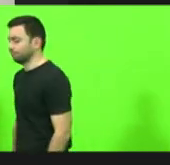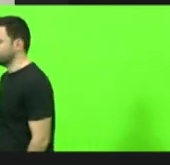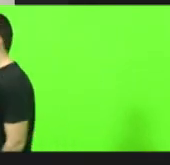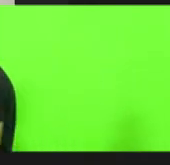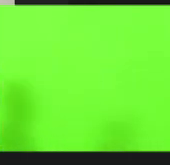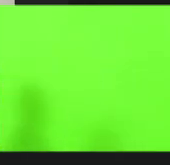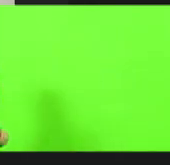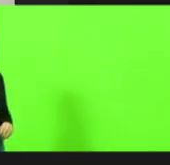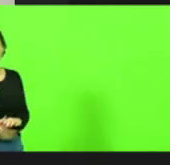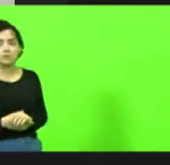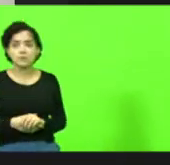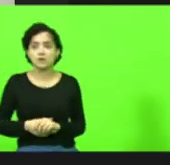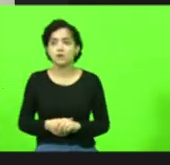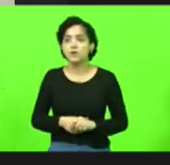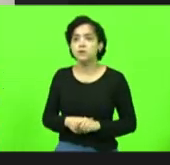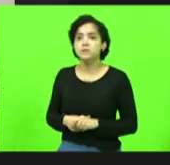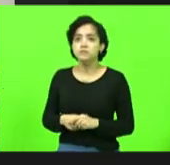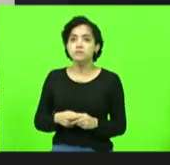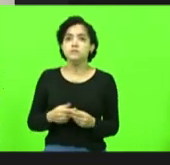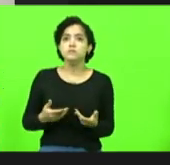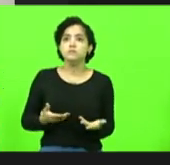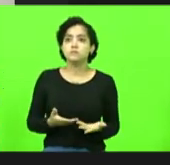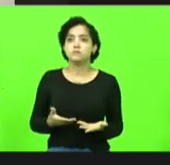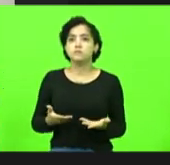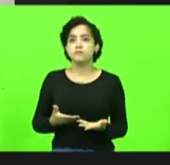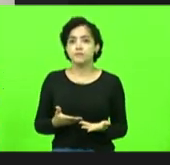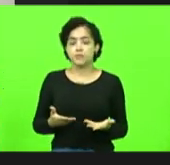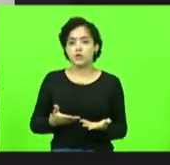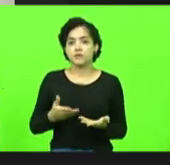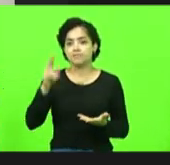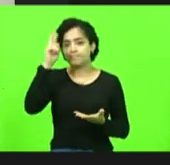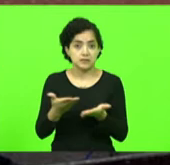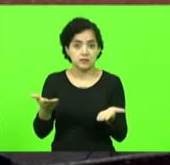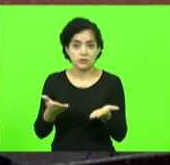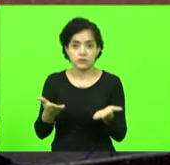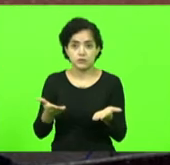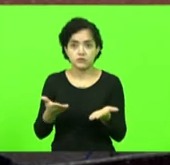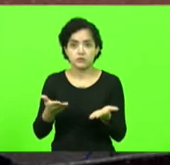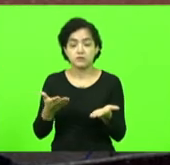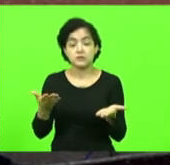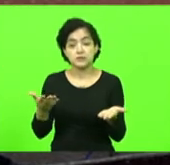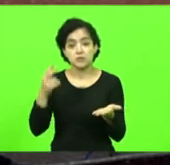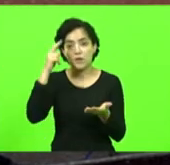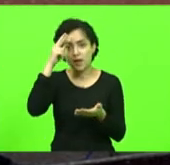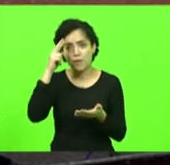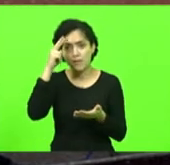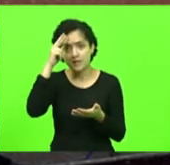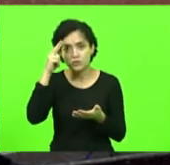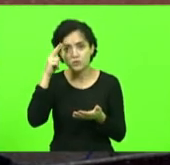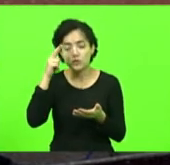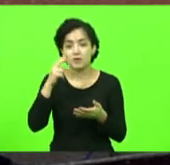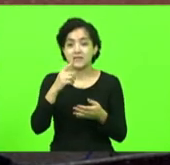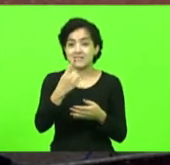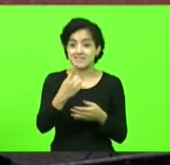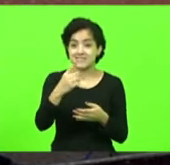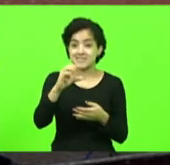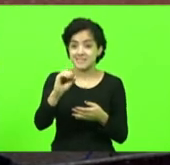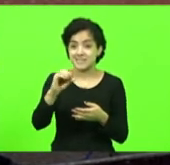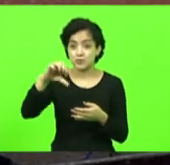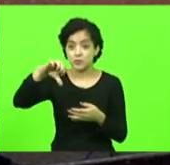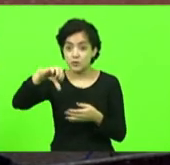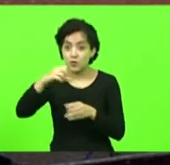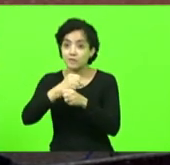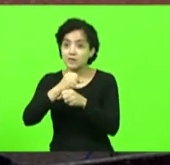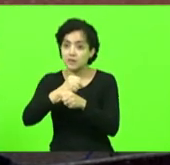porque nós não podemos deixar esta memória se perder. É uma história de 109 anos e esse